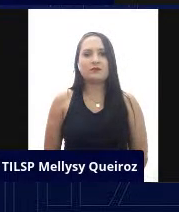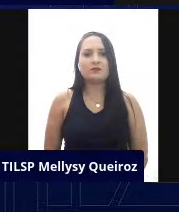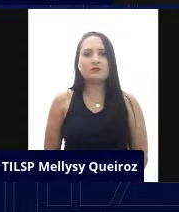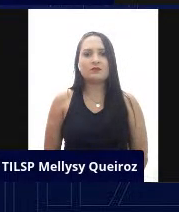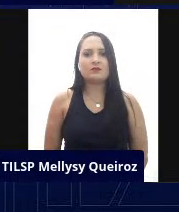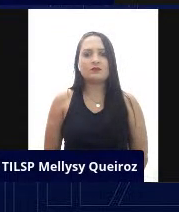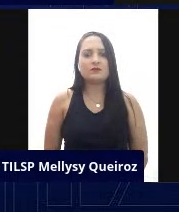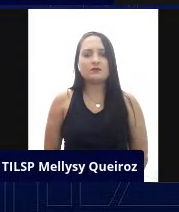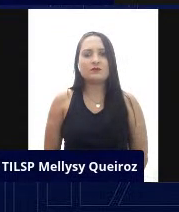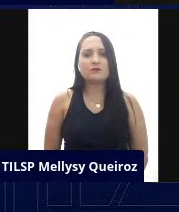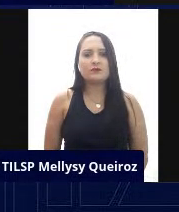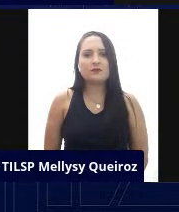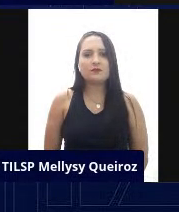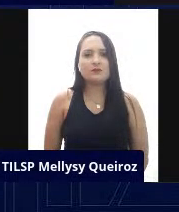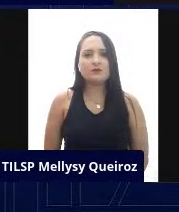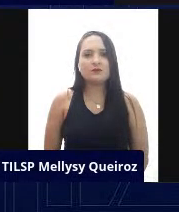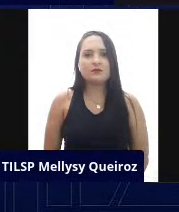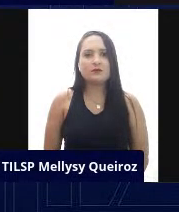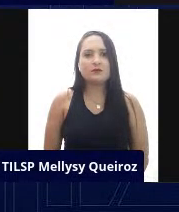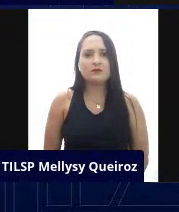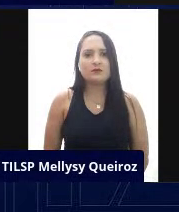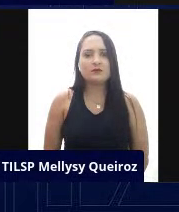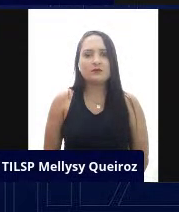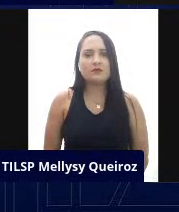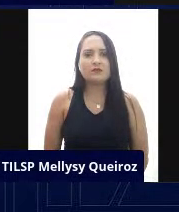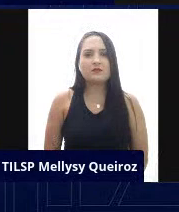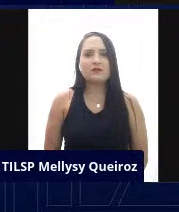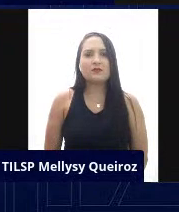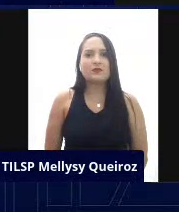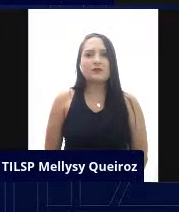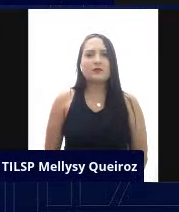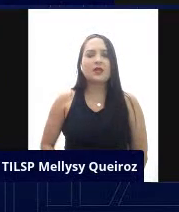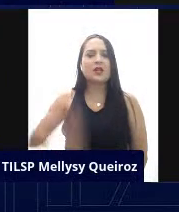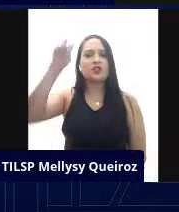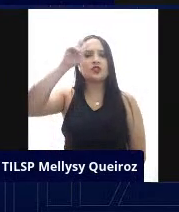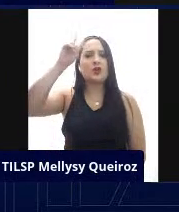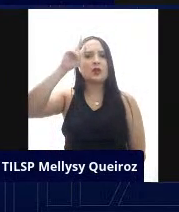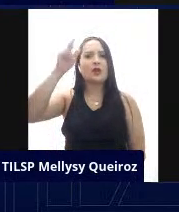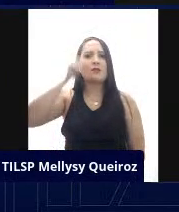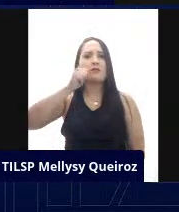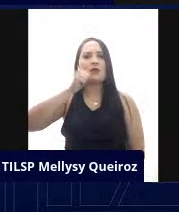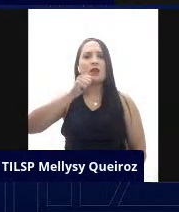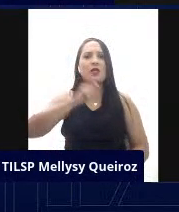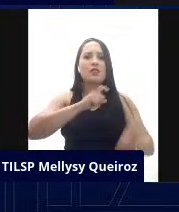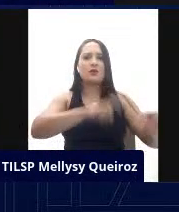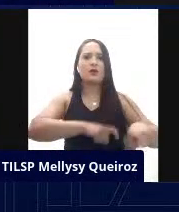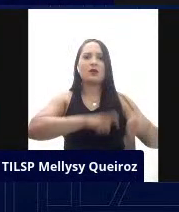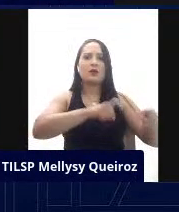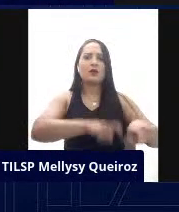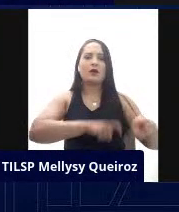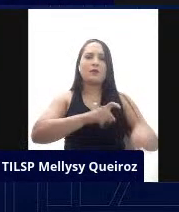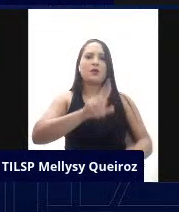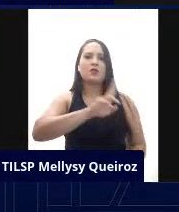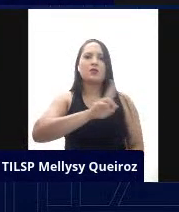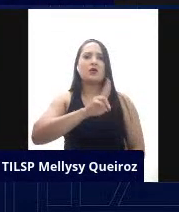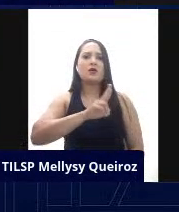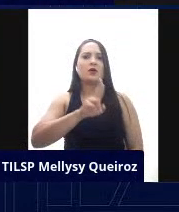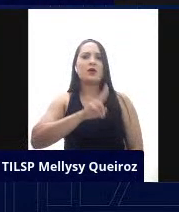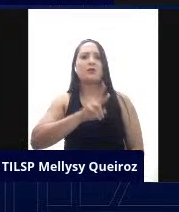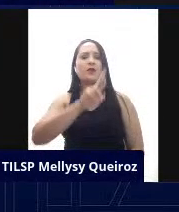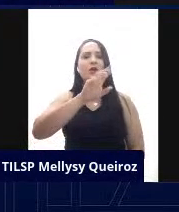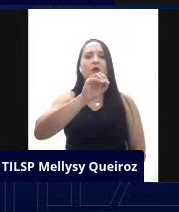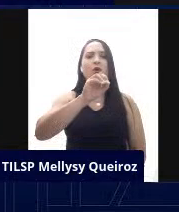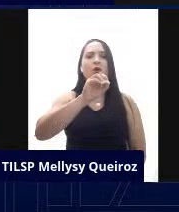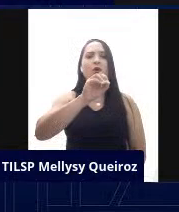Eu vou contar a história de uma mulher do campo. Seu nome é Rosa, mas poderia ser Maria,